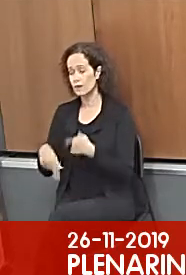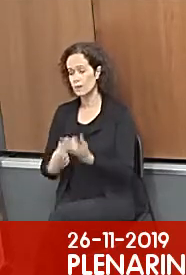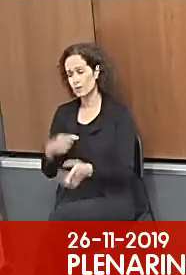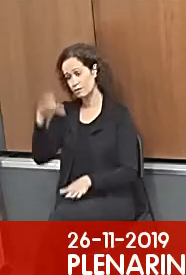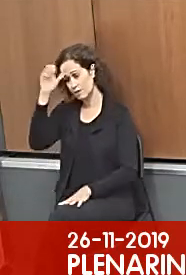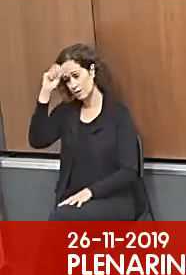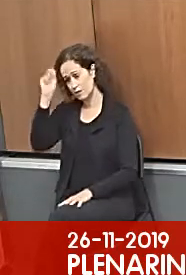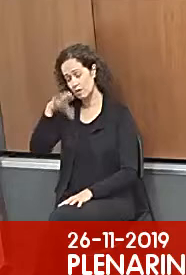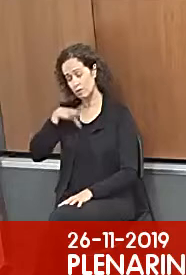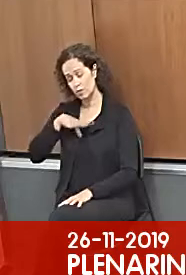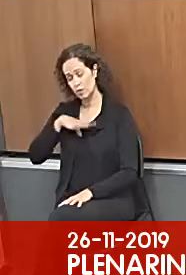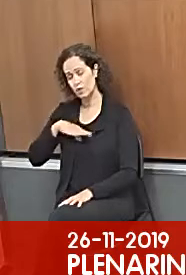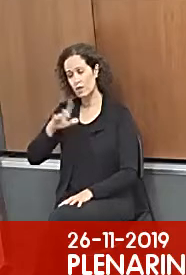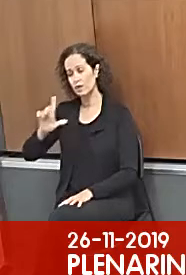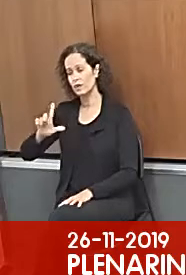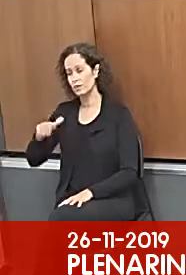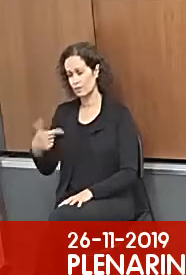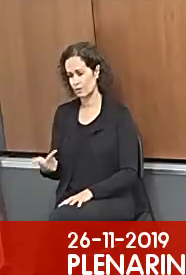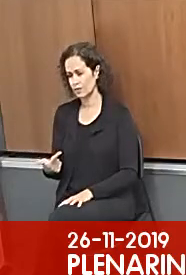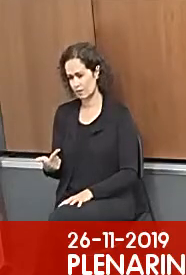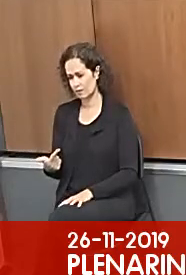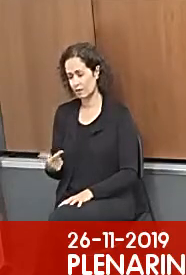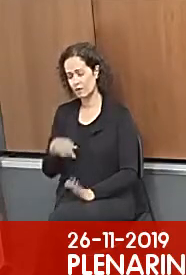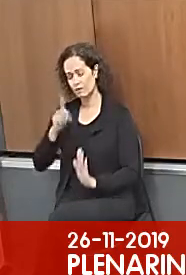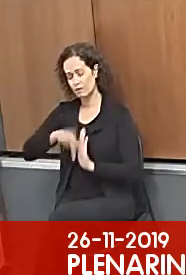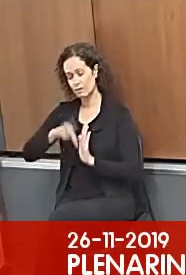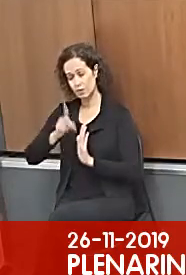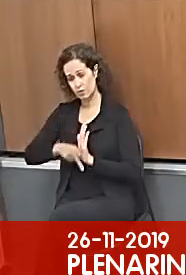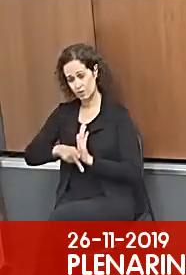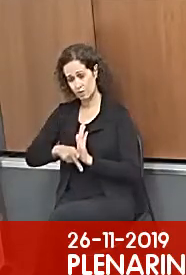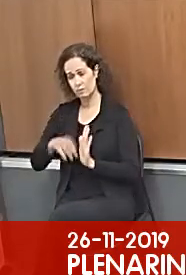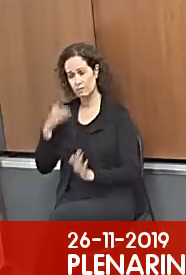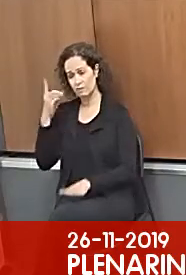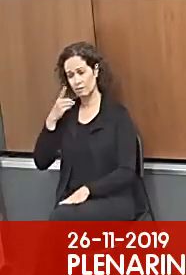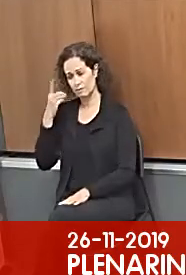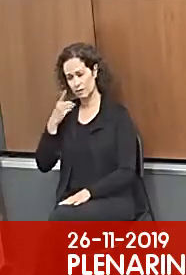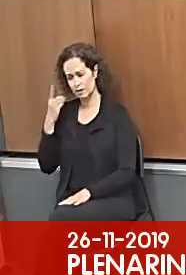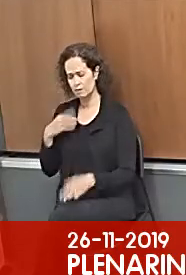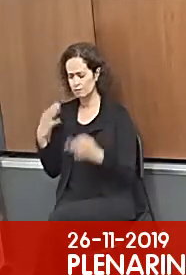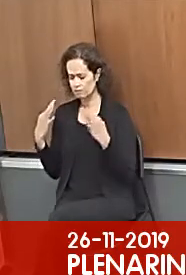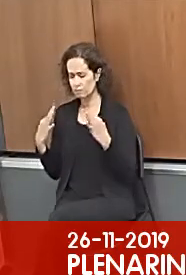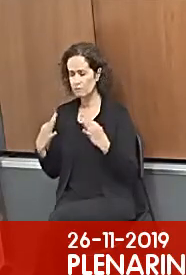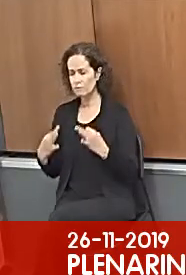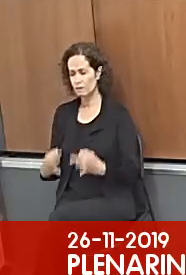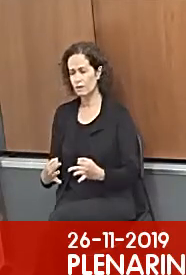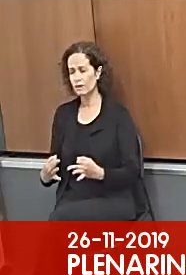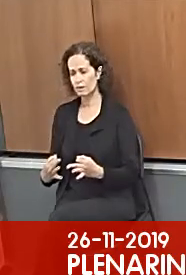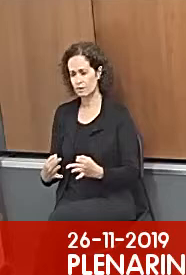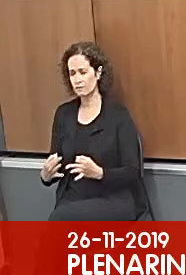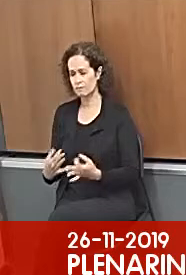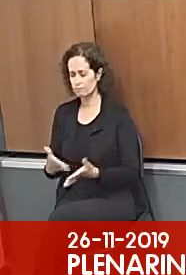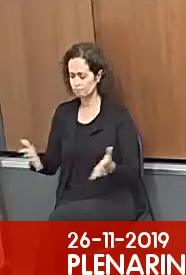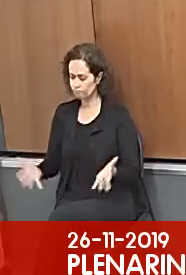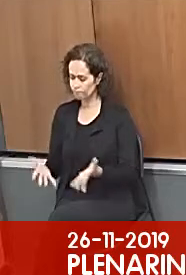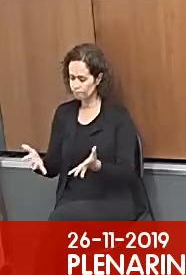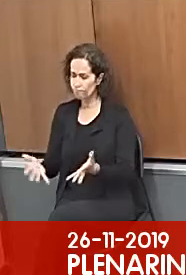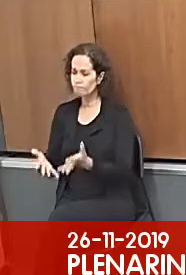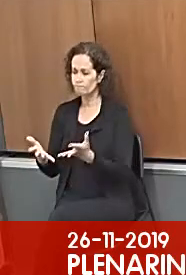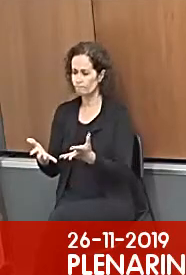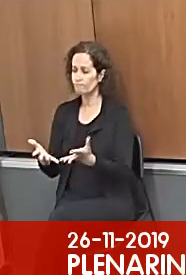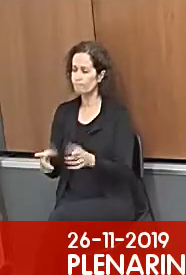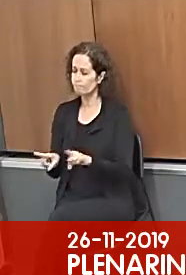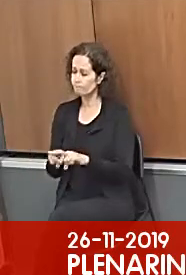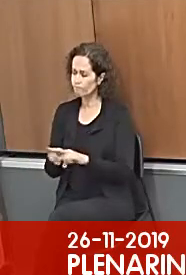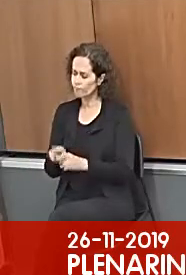aprender o português como segunda língua. Esse projeto, deputado, com certeza o senhor vai estar promovendo, através desse projeto,